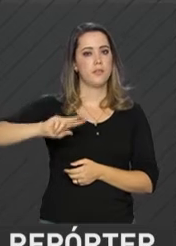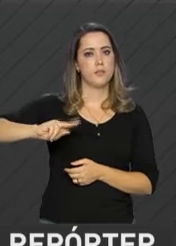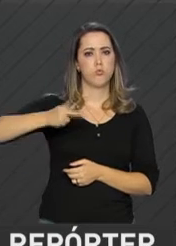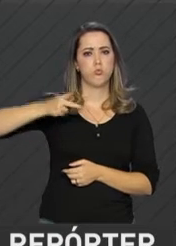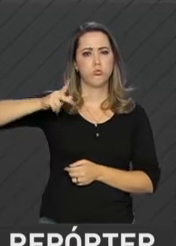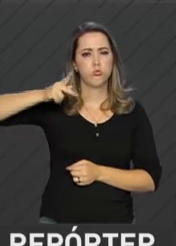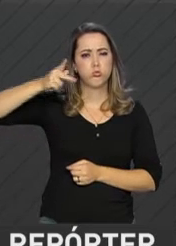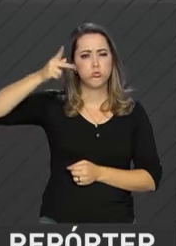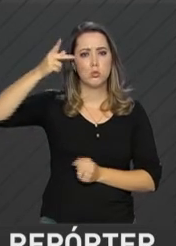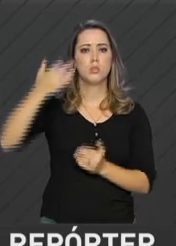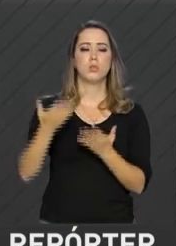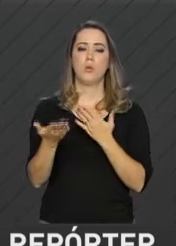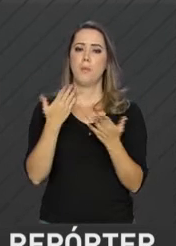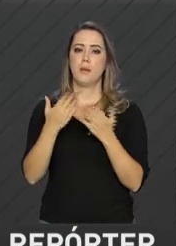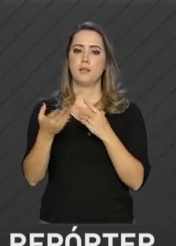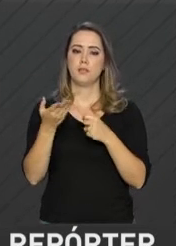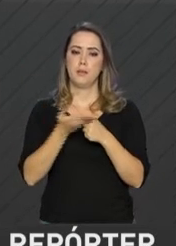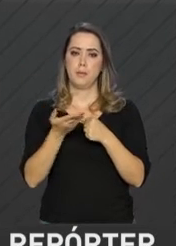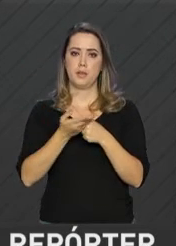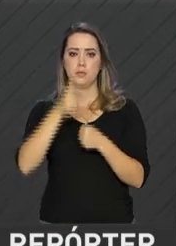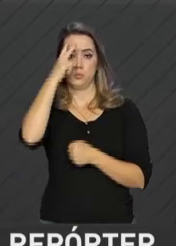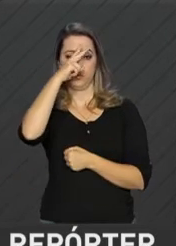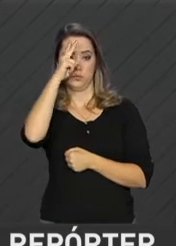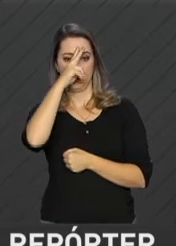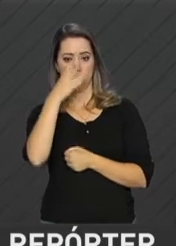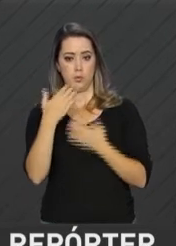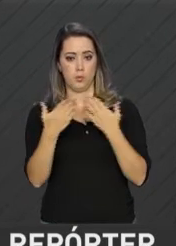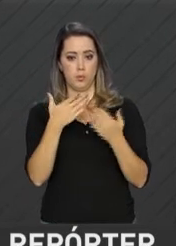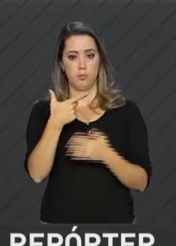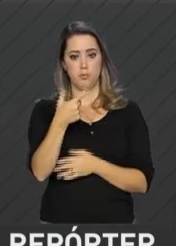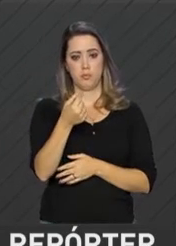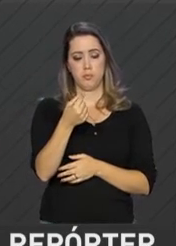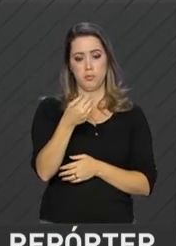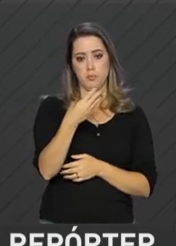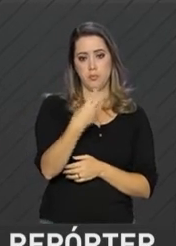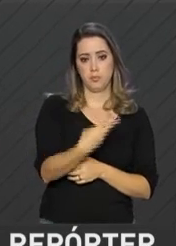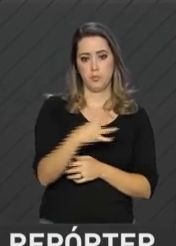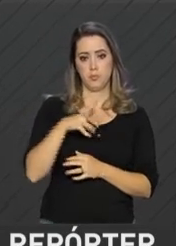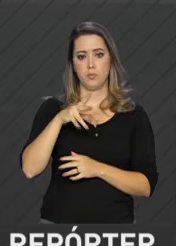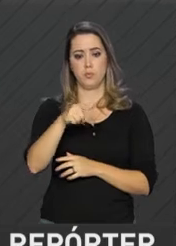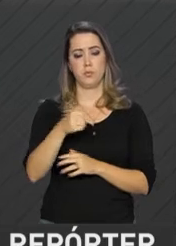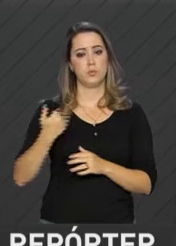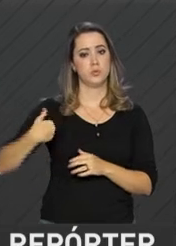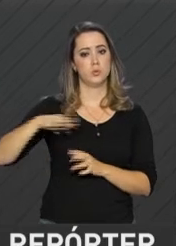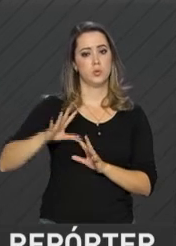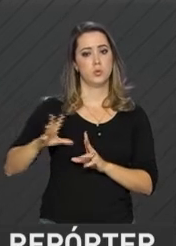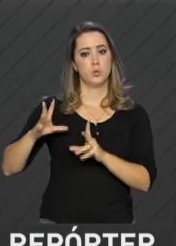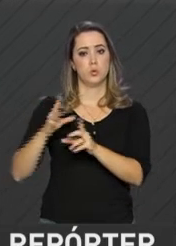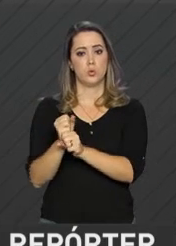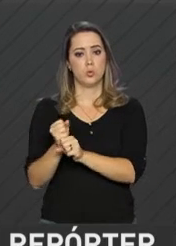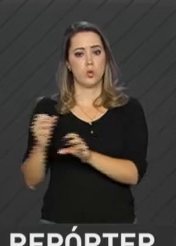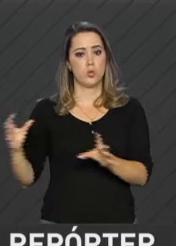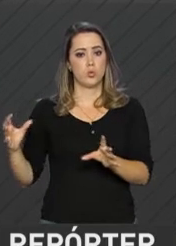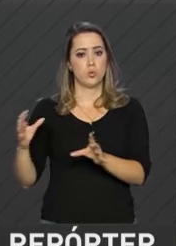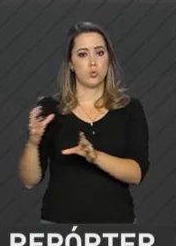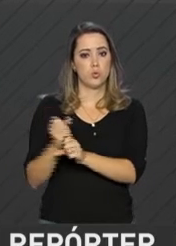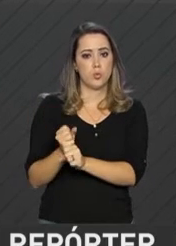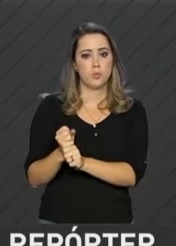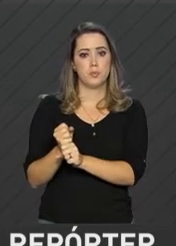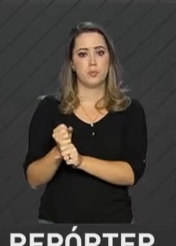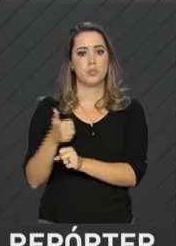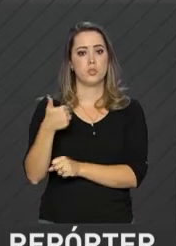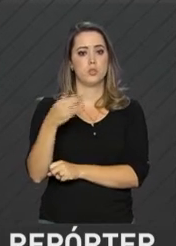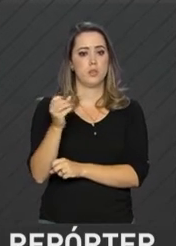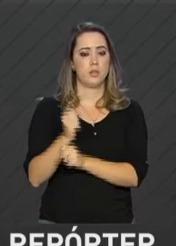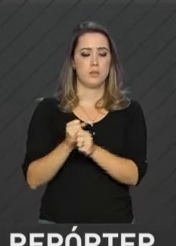ao da média histórica desde 2003 e supera a soma de todos os títulos emitidos nos últimos dez anos